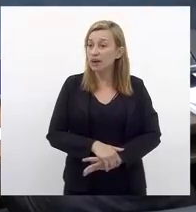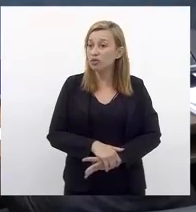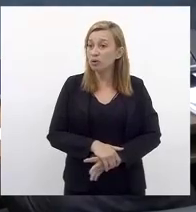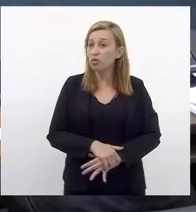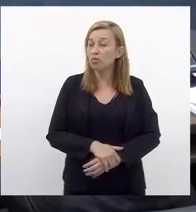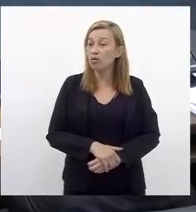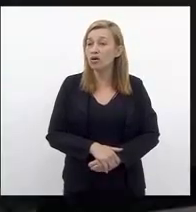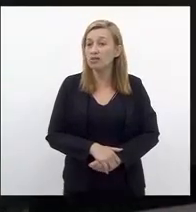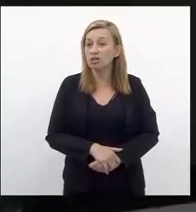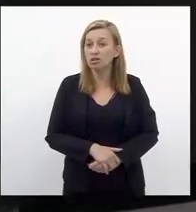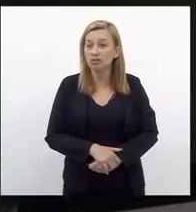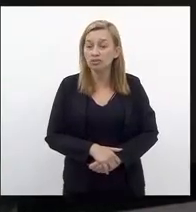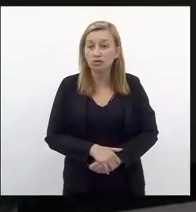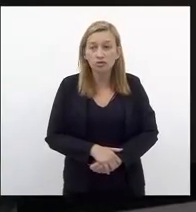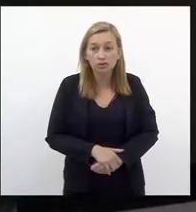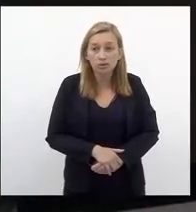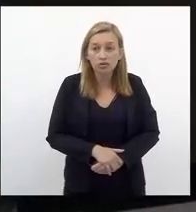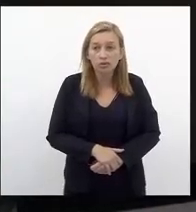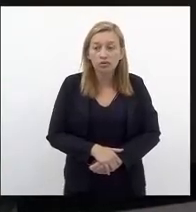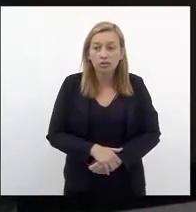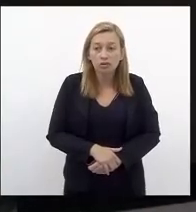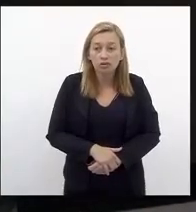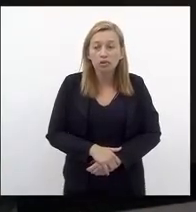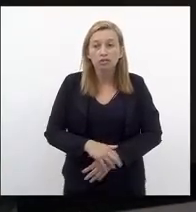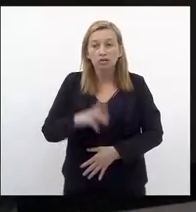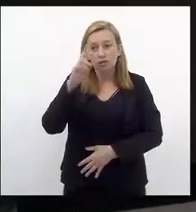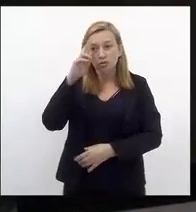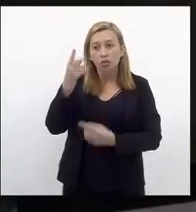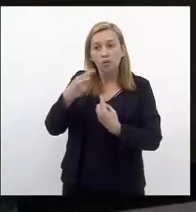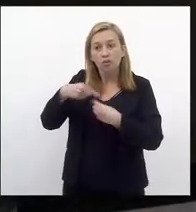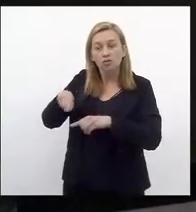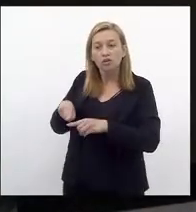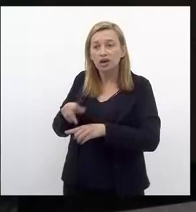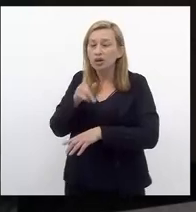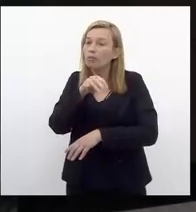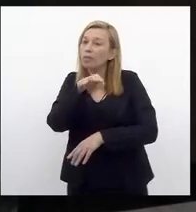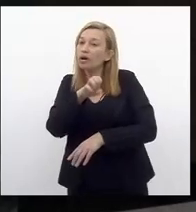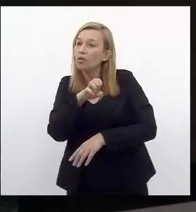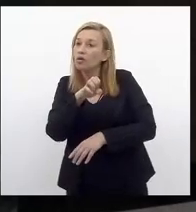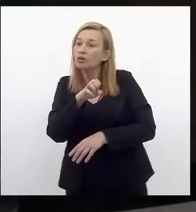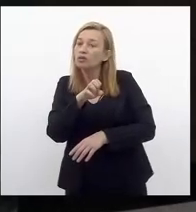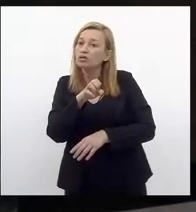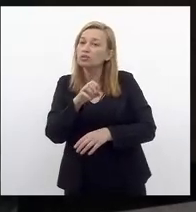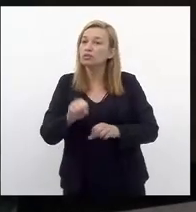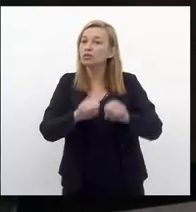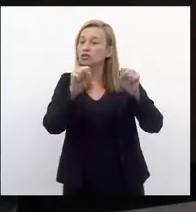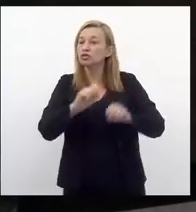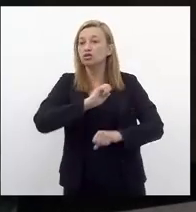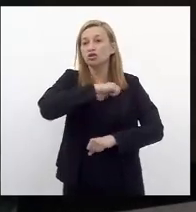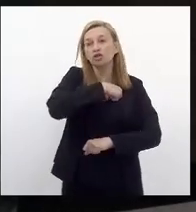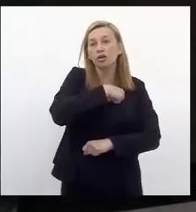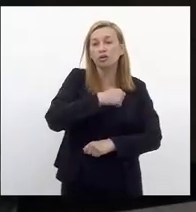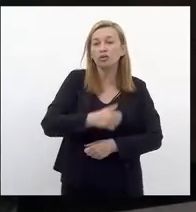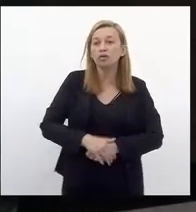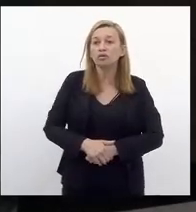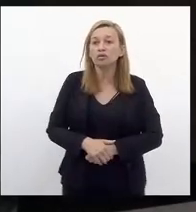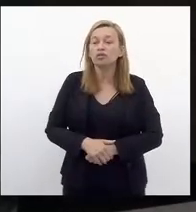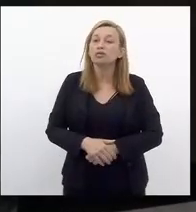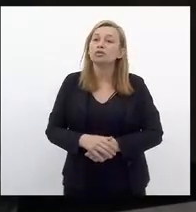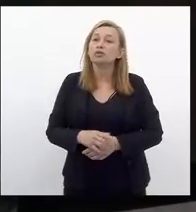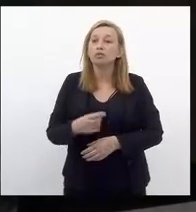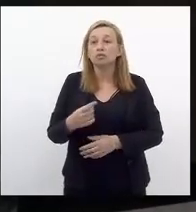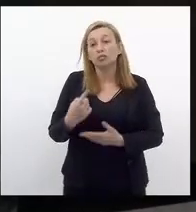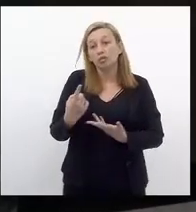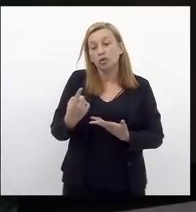o seu presidente não obstante nosso posicionamento contrário ao pacote o regime de recuperação fiscal toda a